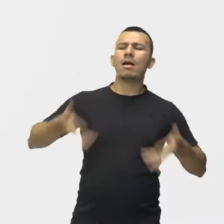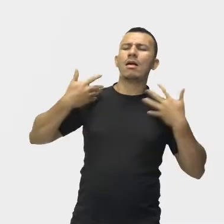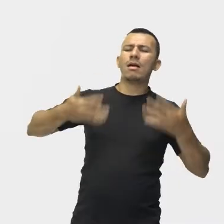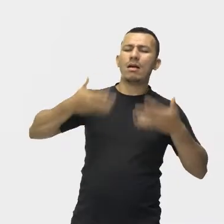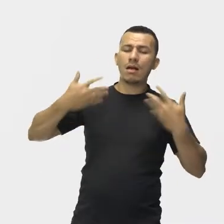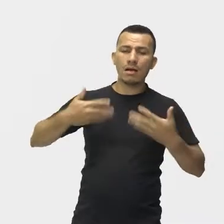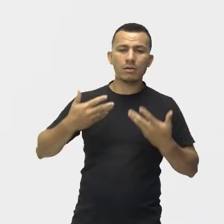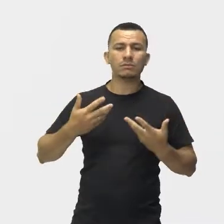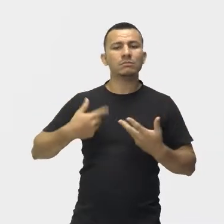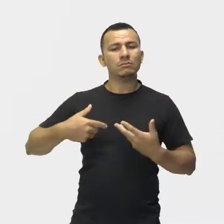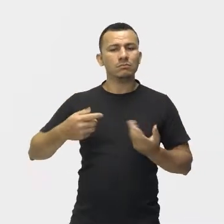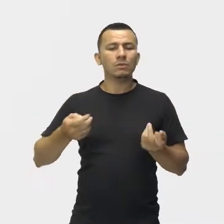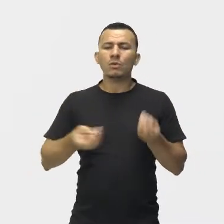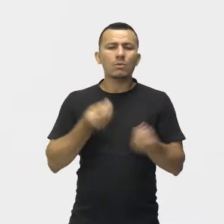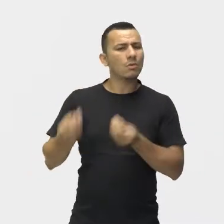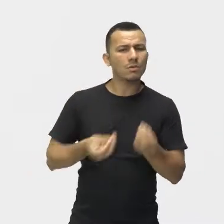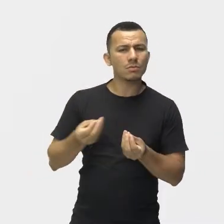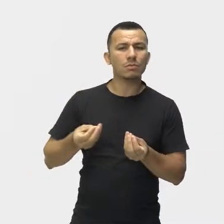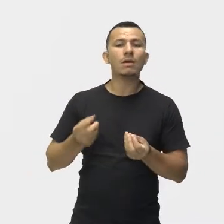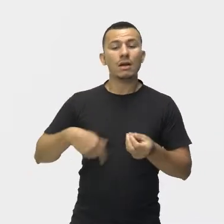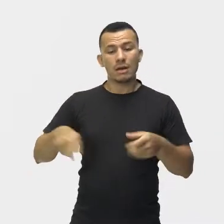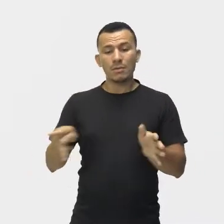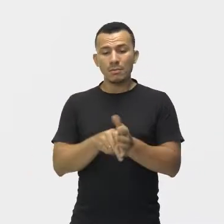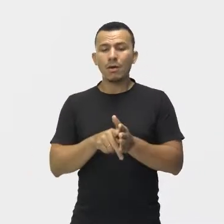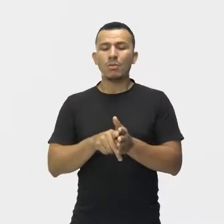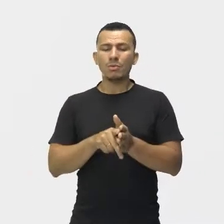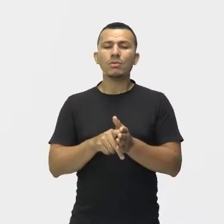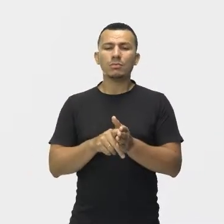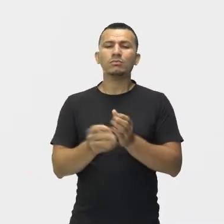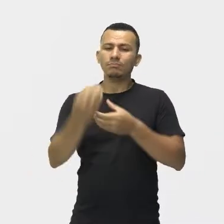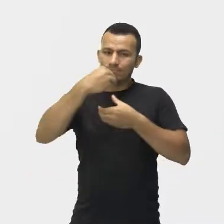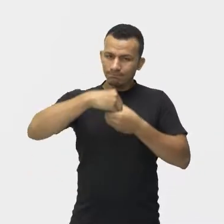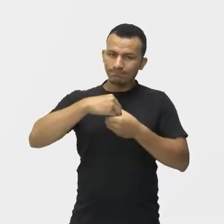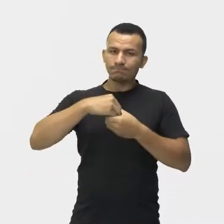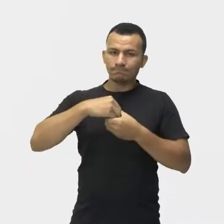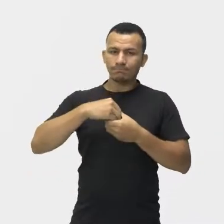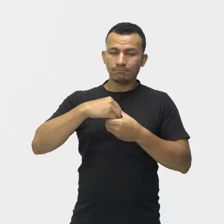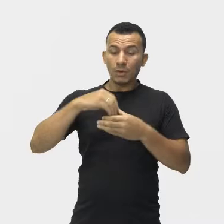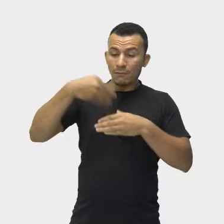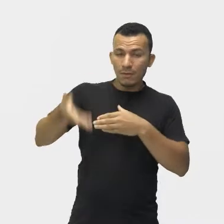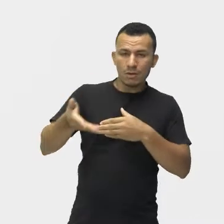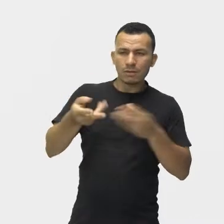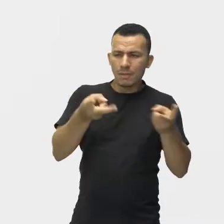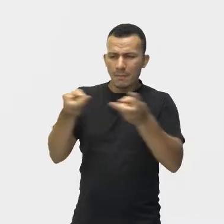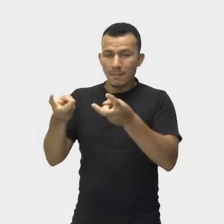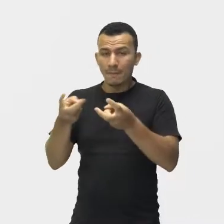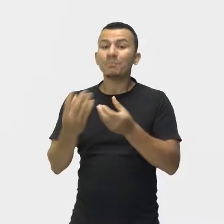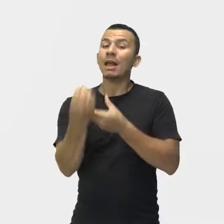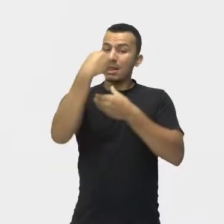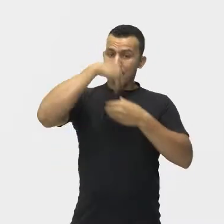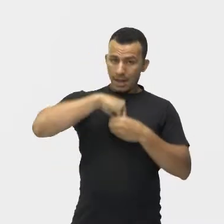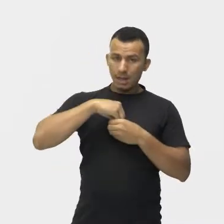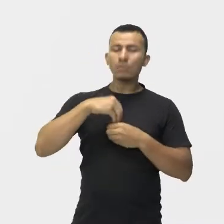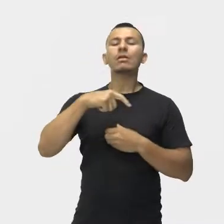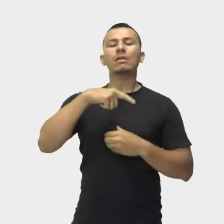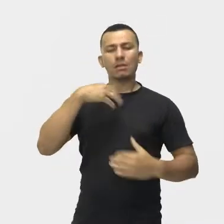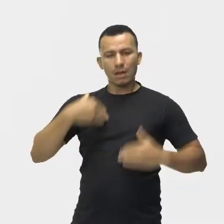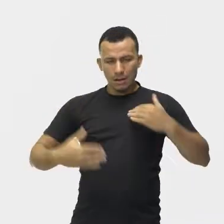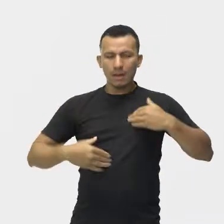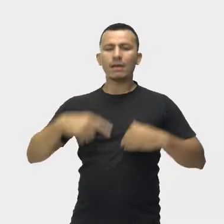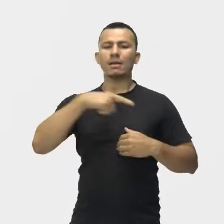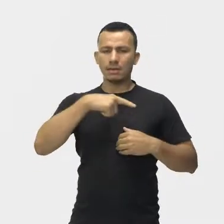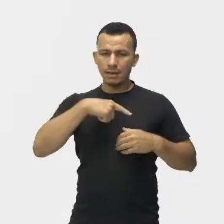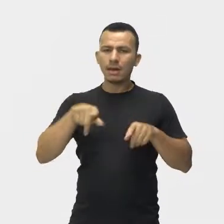quente, a gente vai perceber através dos esteroreceptores. E no interior do nosso corpo ali, quais são as mensagens que o nosso corpo